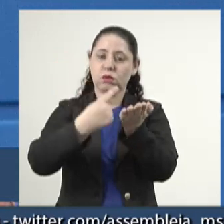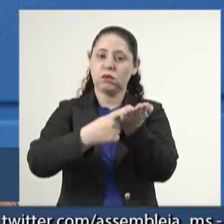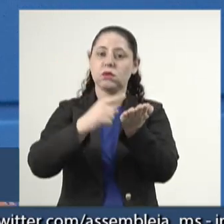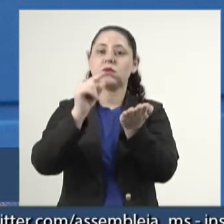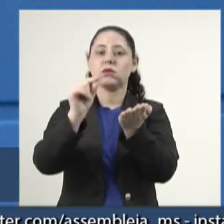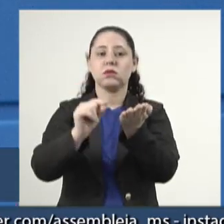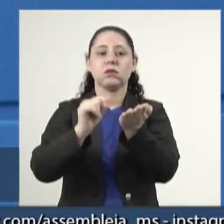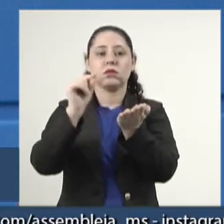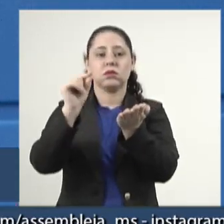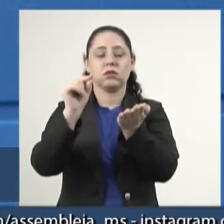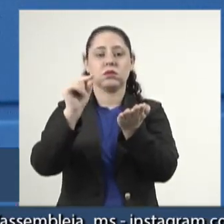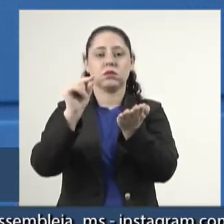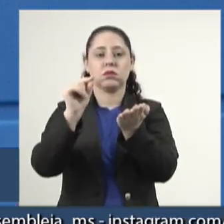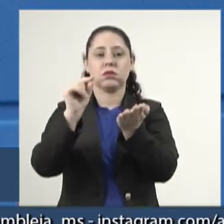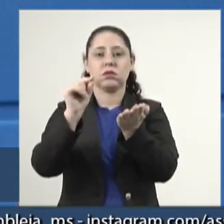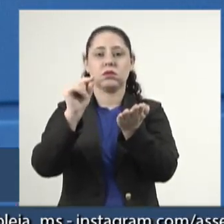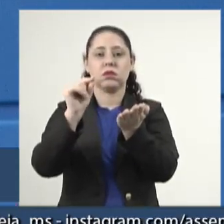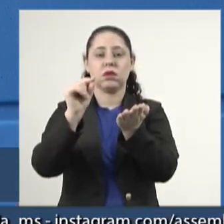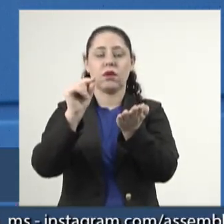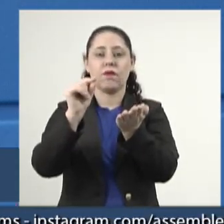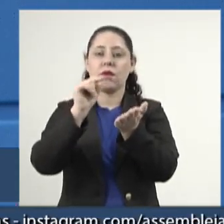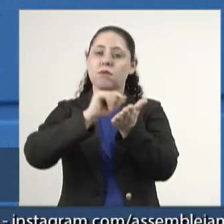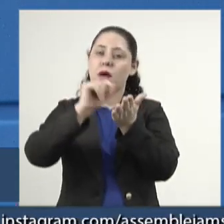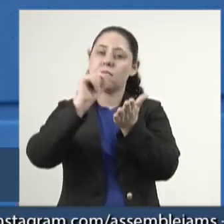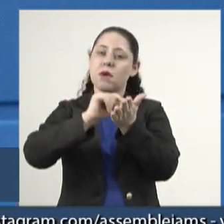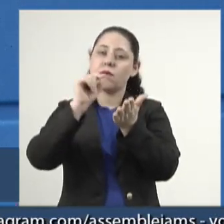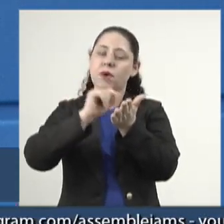que foi subscrita